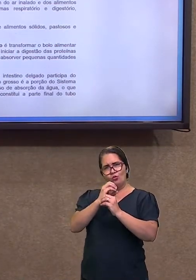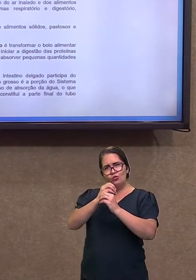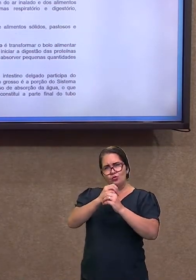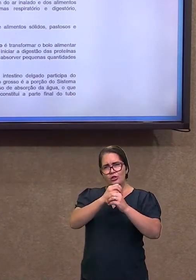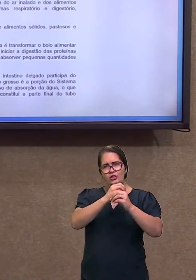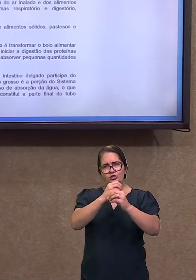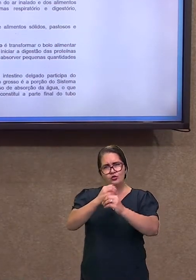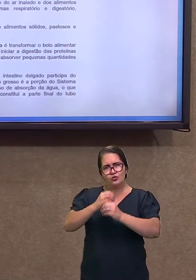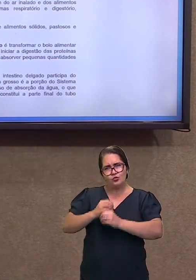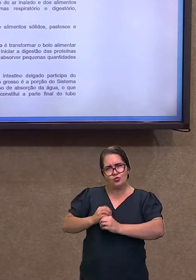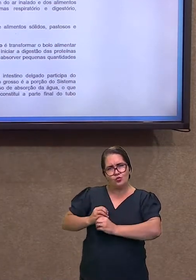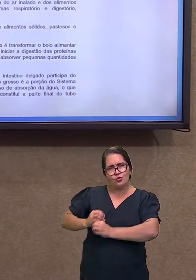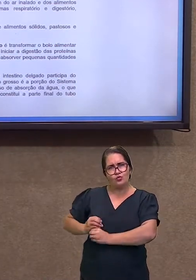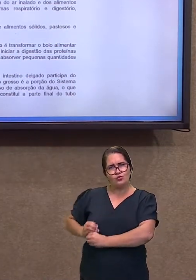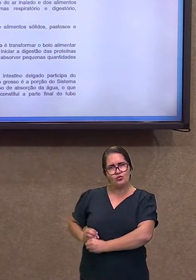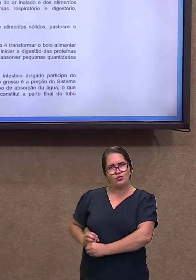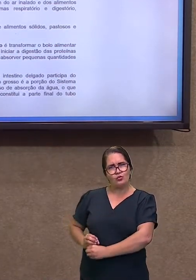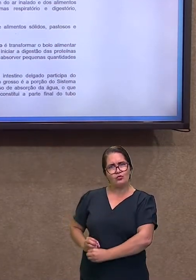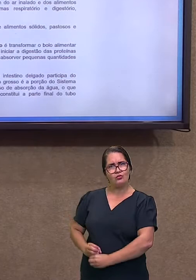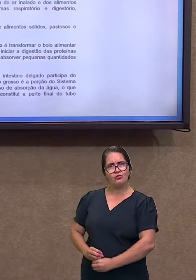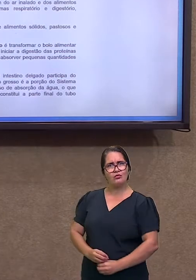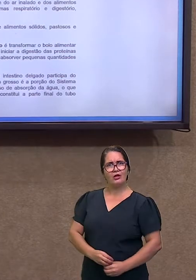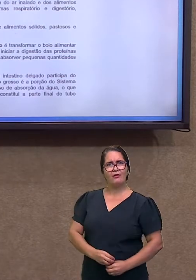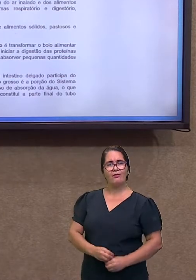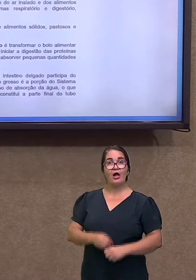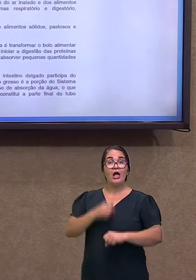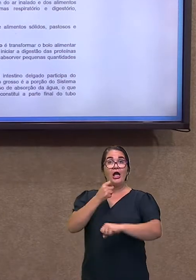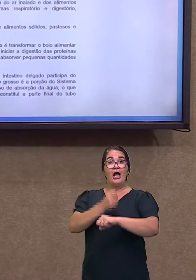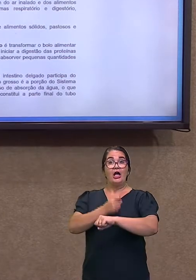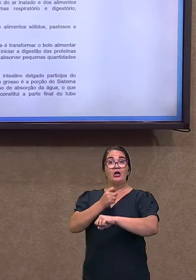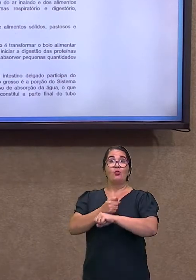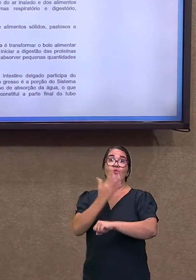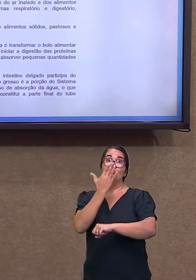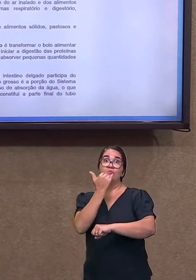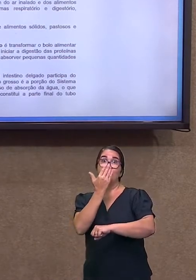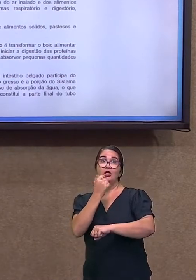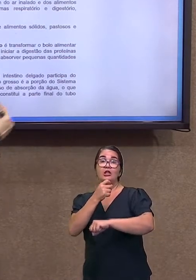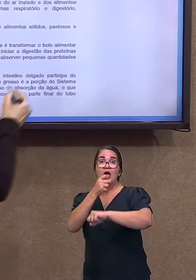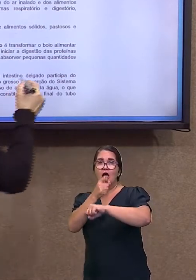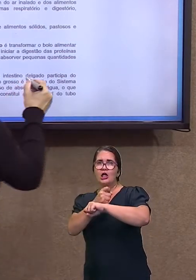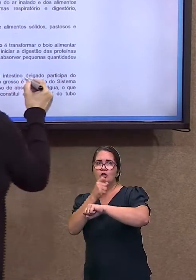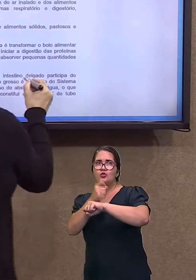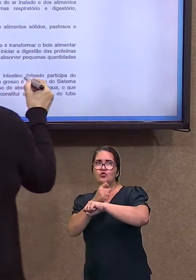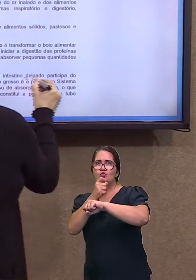ser absorvidas. Lá no intestino